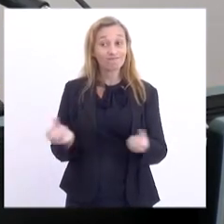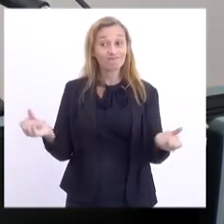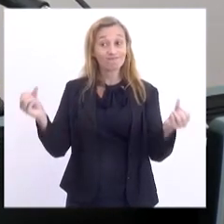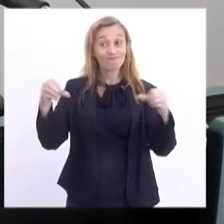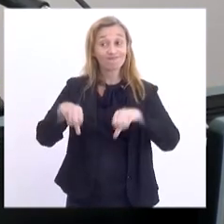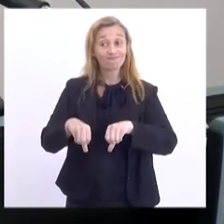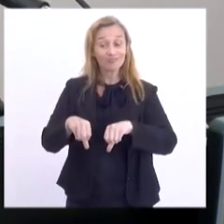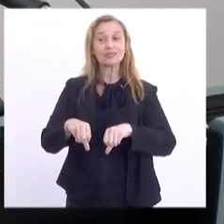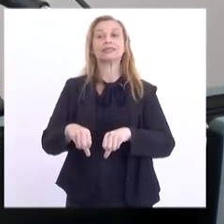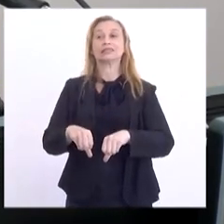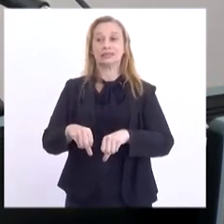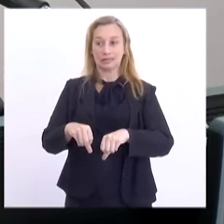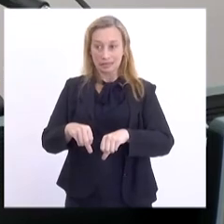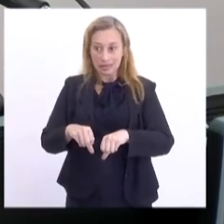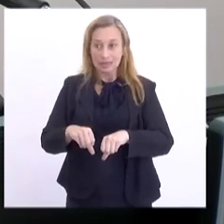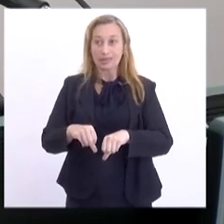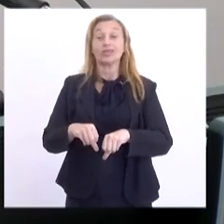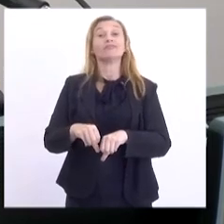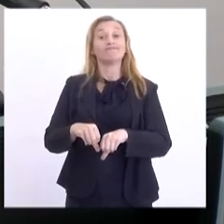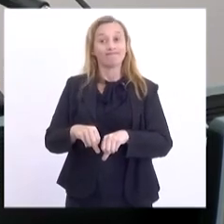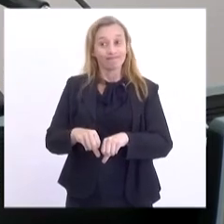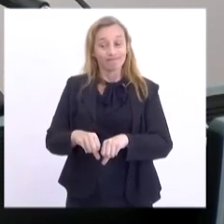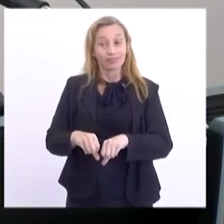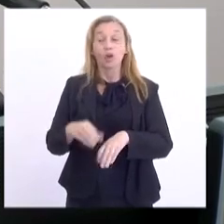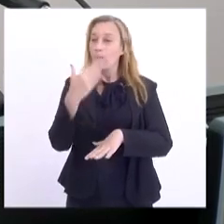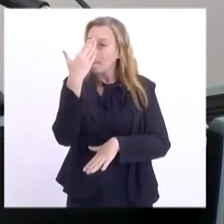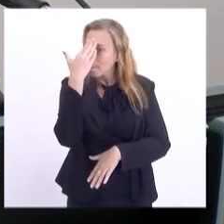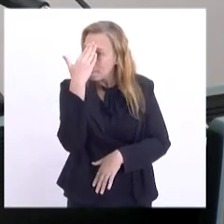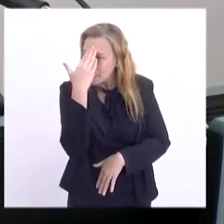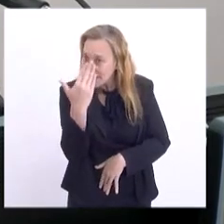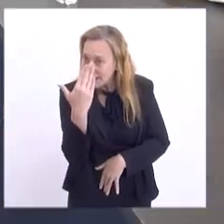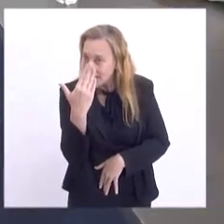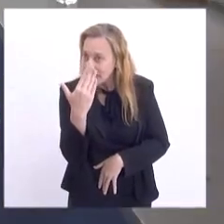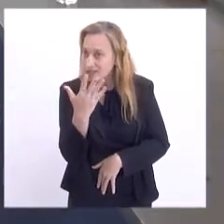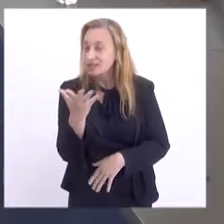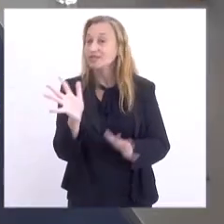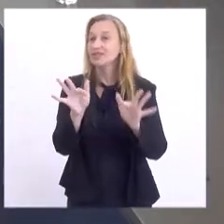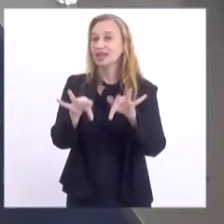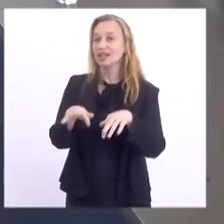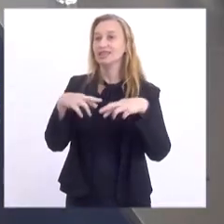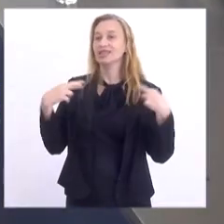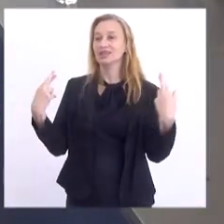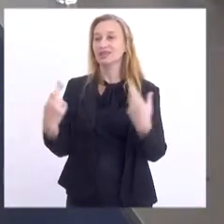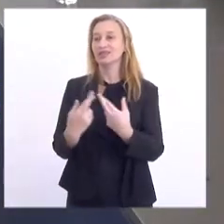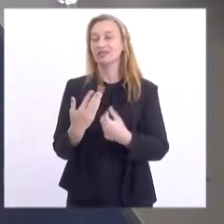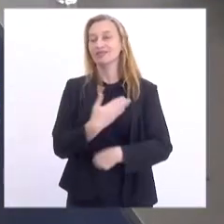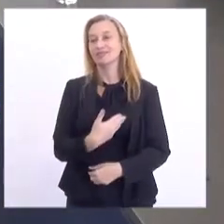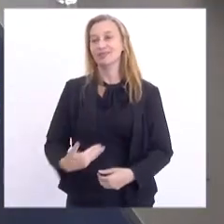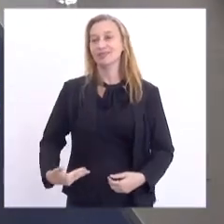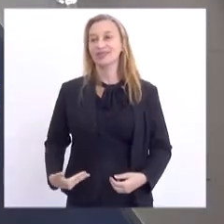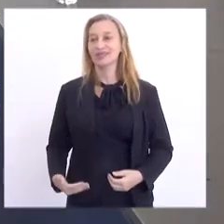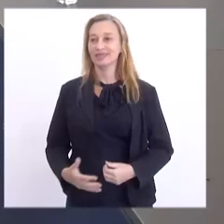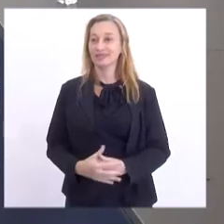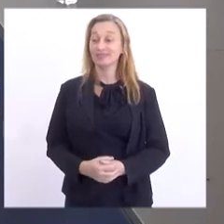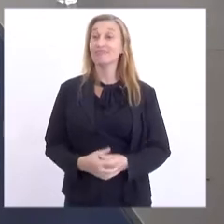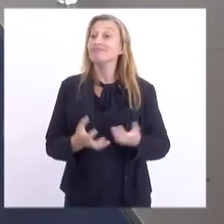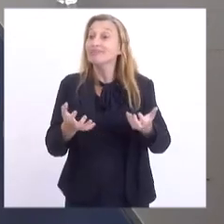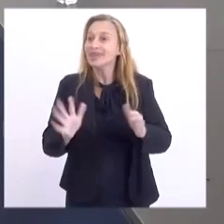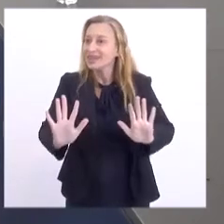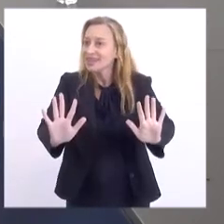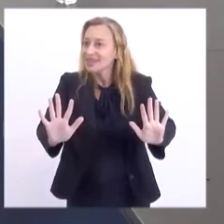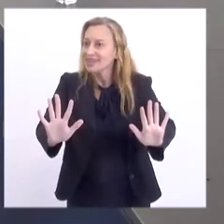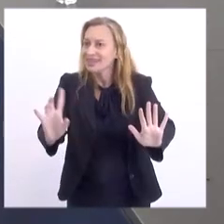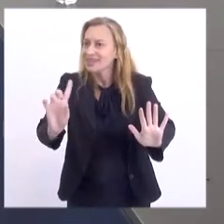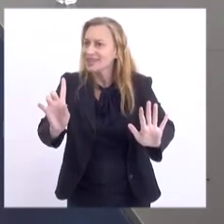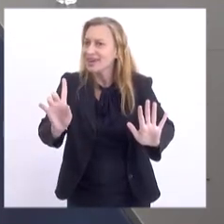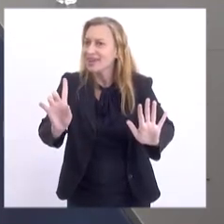meter os pés pelas mãos Não muito obrigado está encerrado a nossa audiência pública e queria não